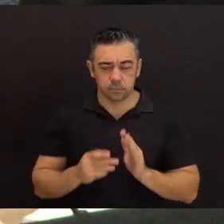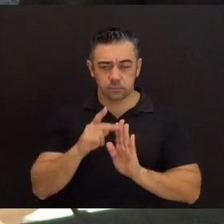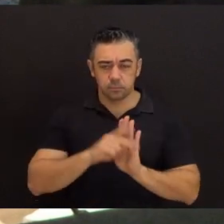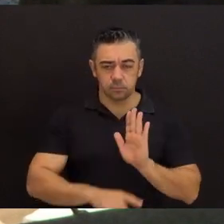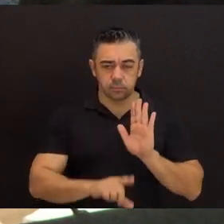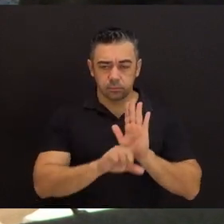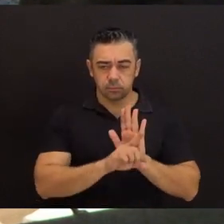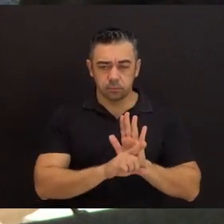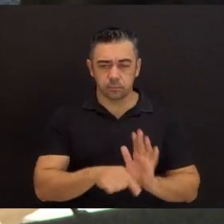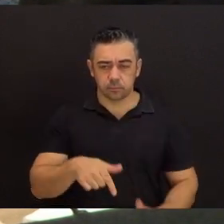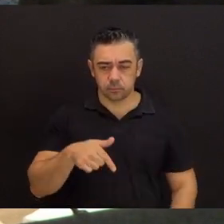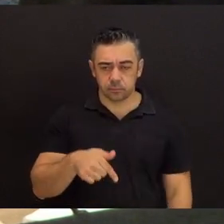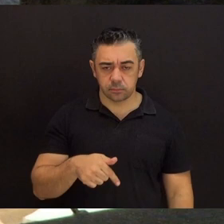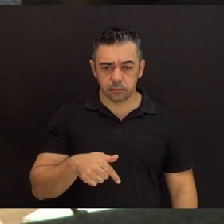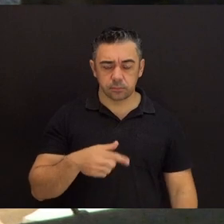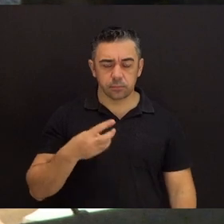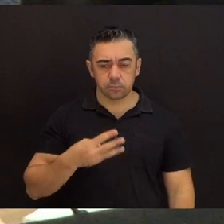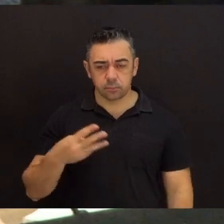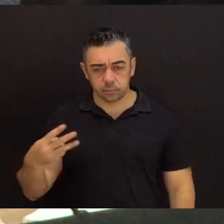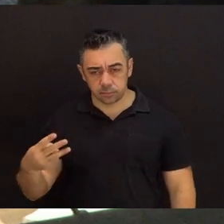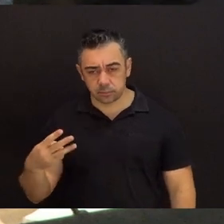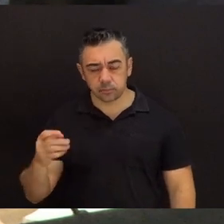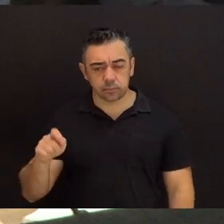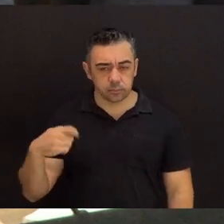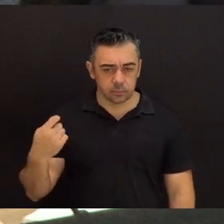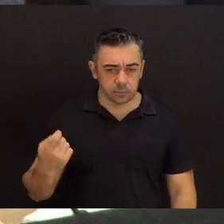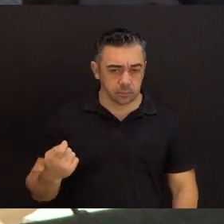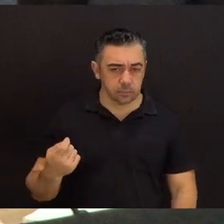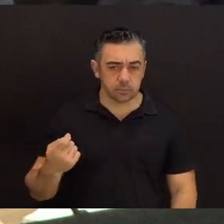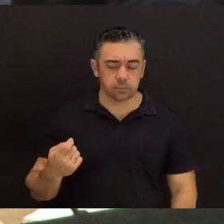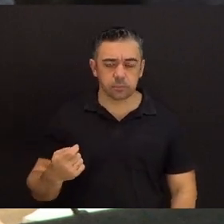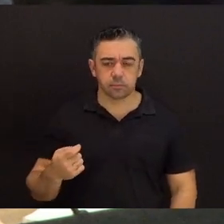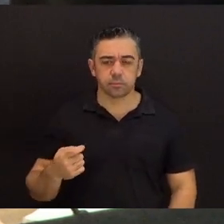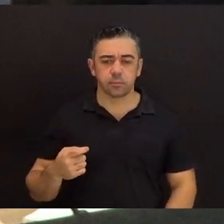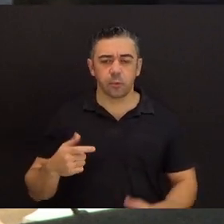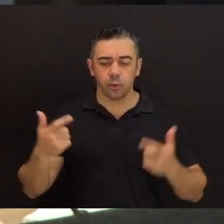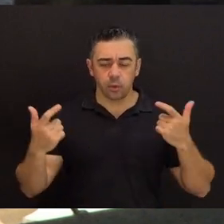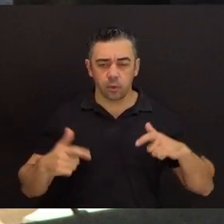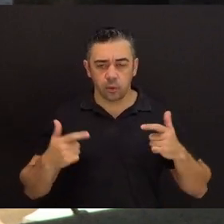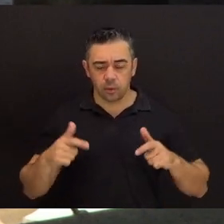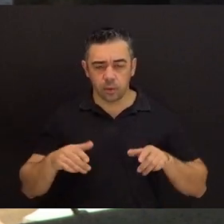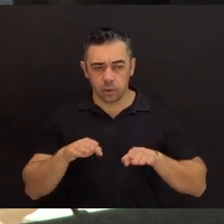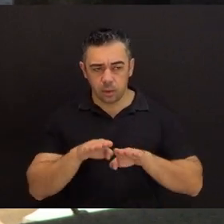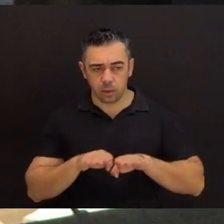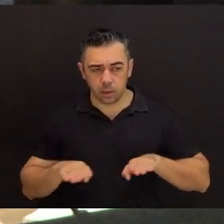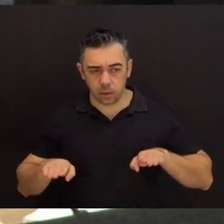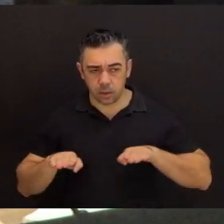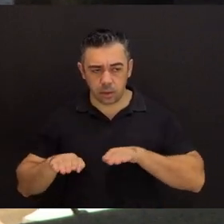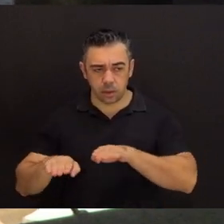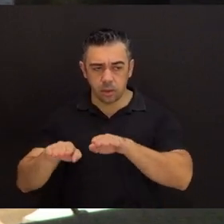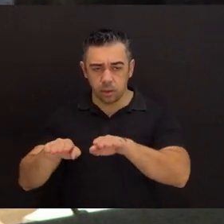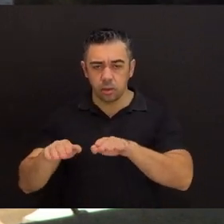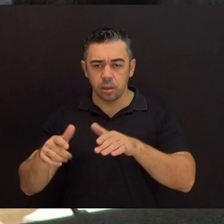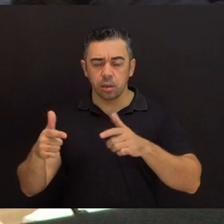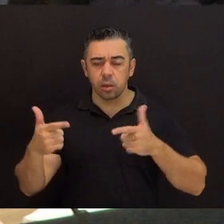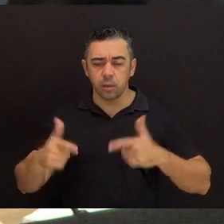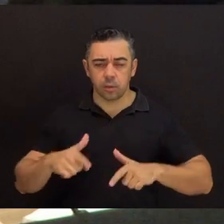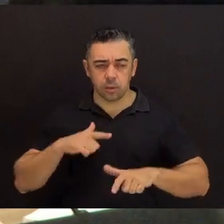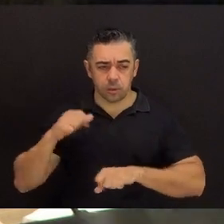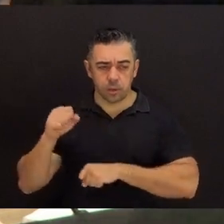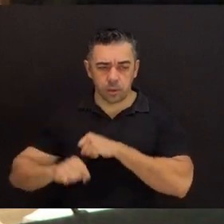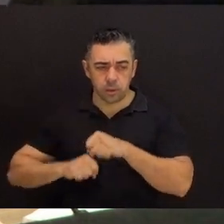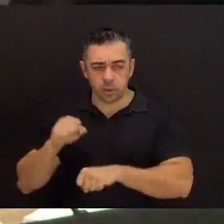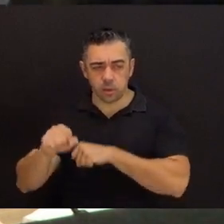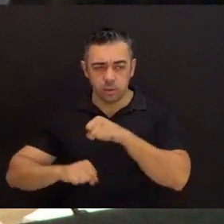lei 733 que dispõe sobre implantação de sinalização de pista compartilhada nas ciclovias do Município